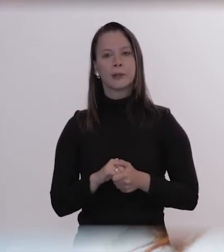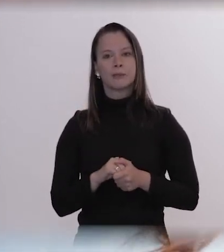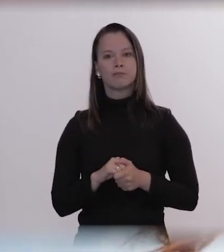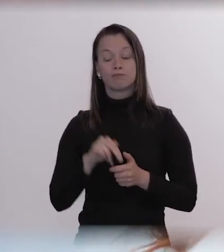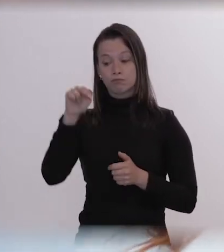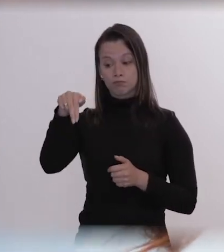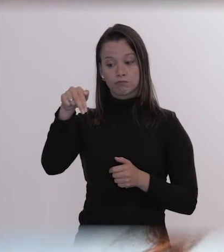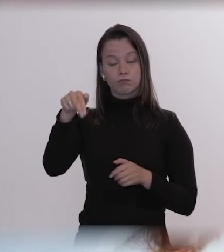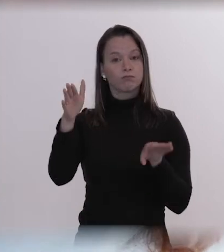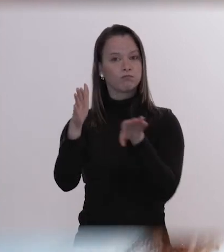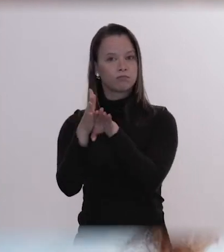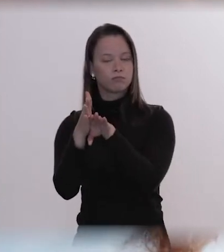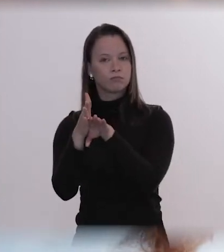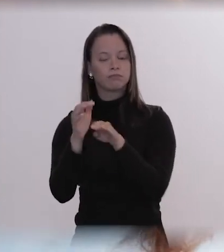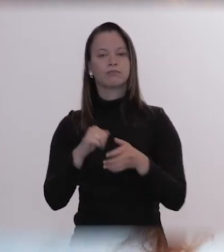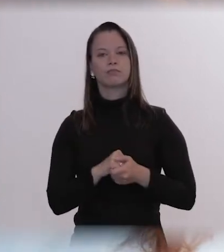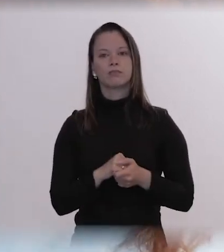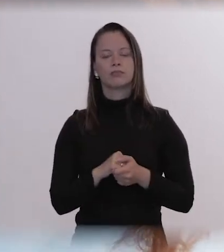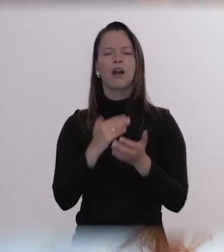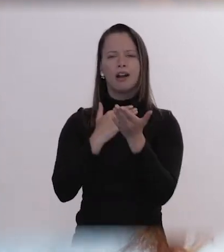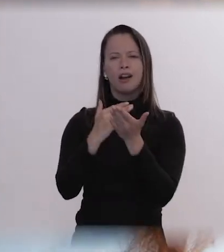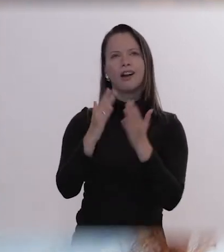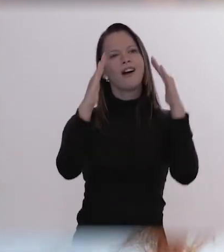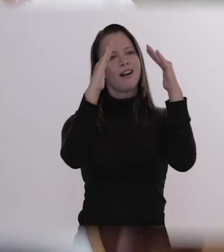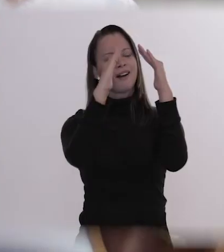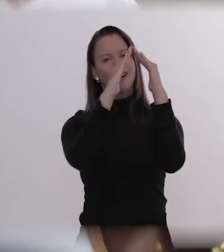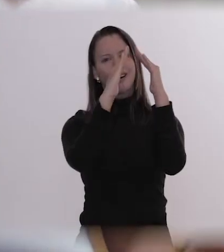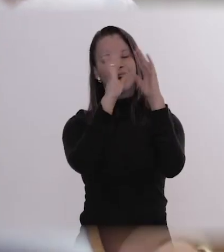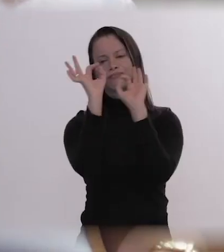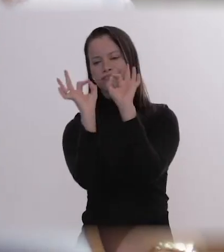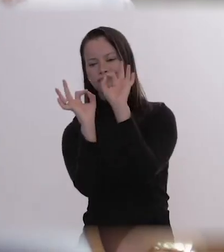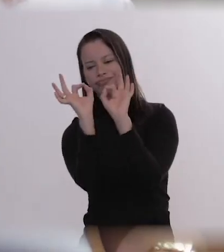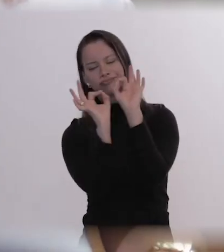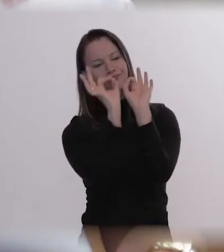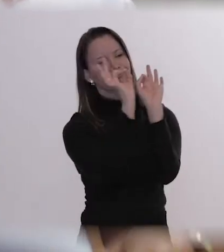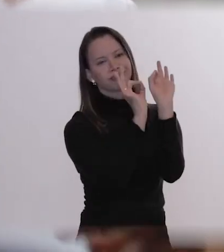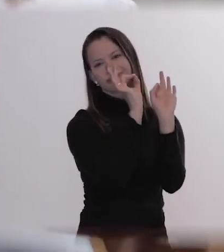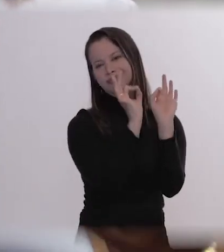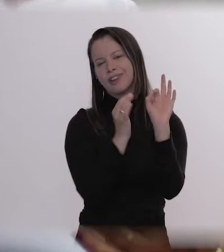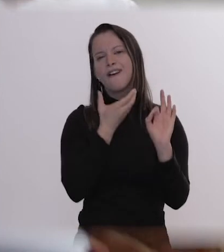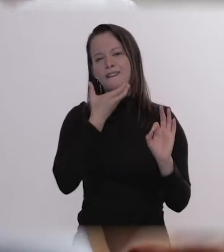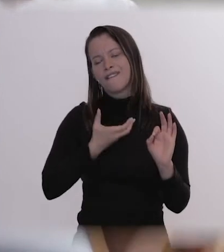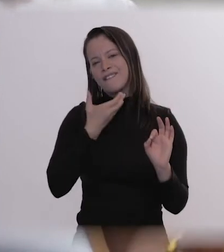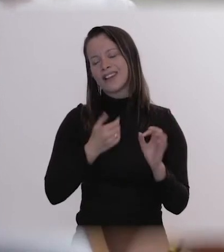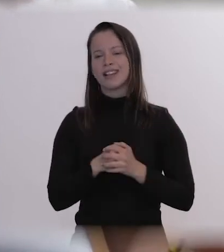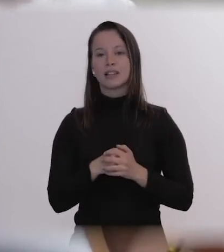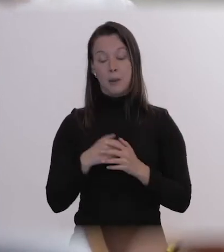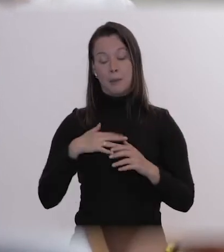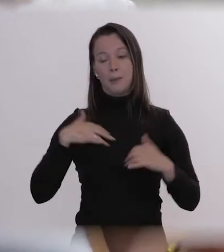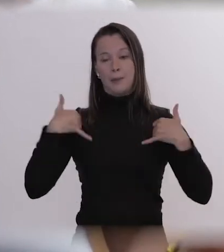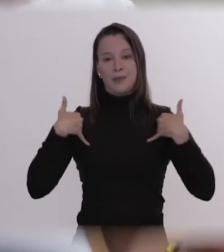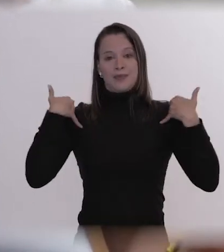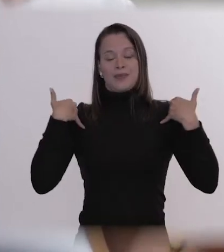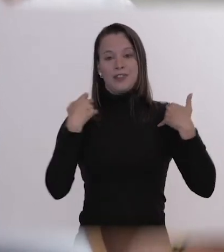chegamos em novembro, começamos a preparar a casa para o final de ano. Eu faço aniversário dia 2